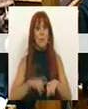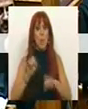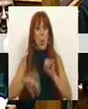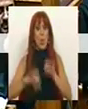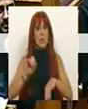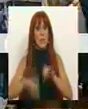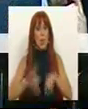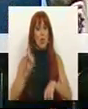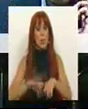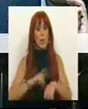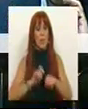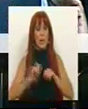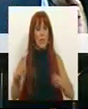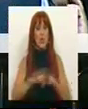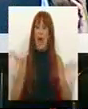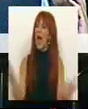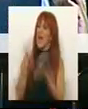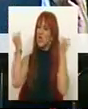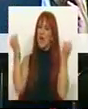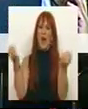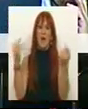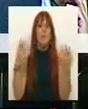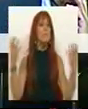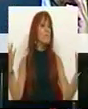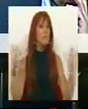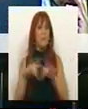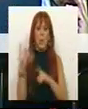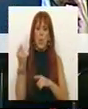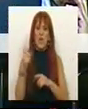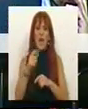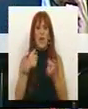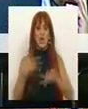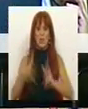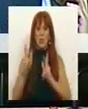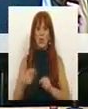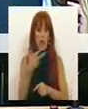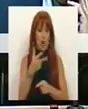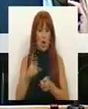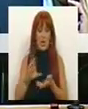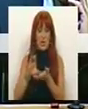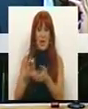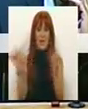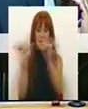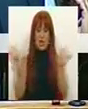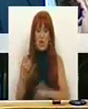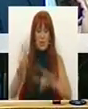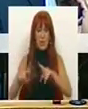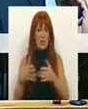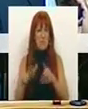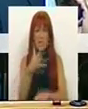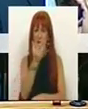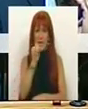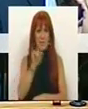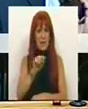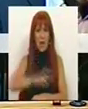Foi o que aconteceu durante o período de resgate em que o dinheiro disponibilizado pela Troika para o sistema financeiro, cerca de 5